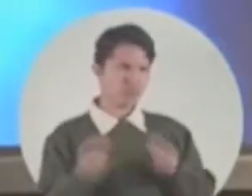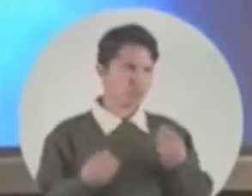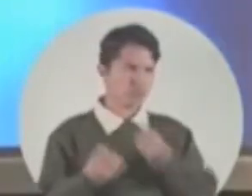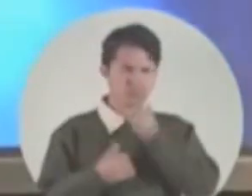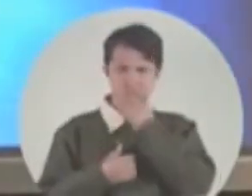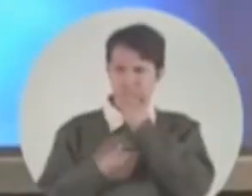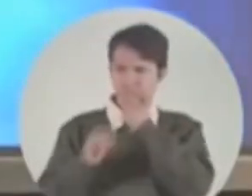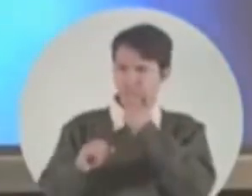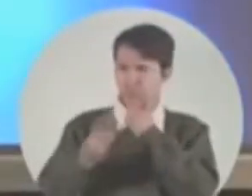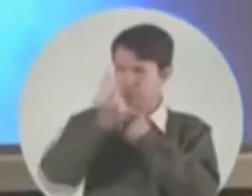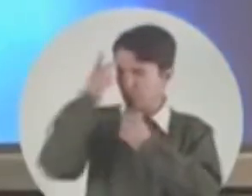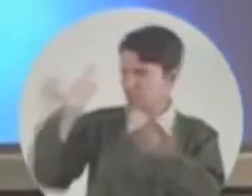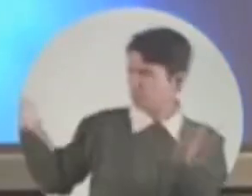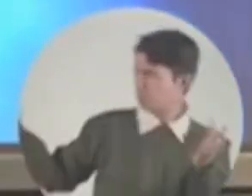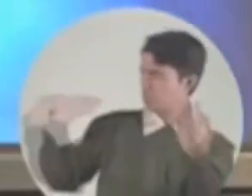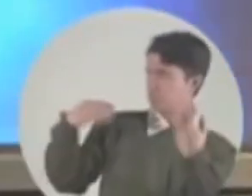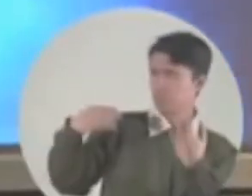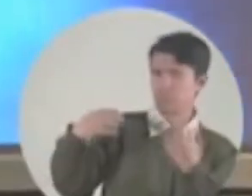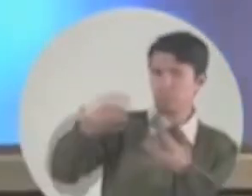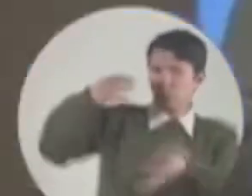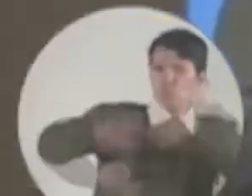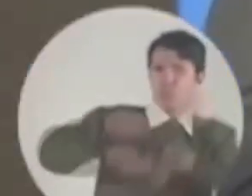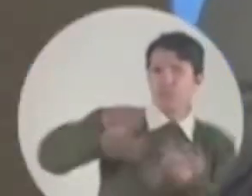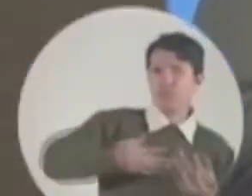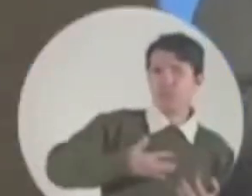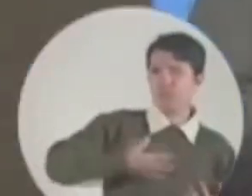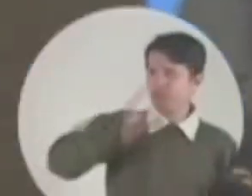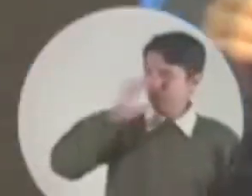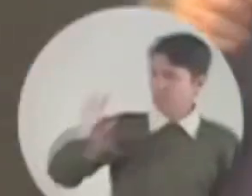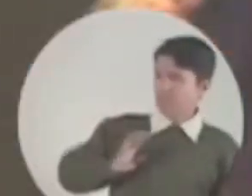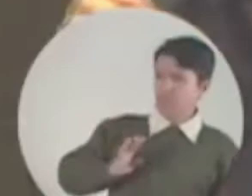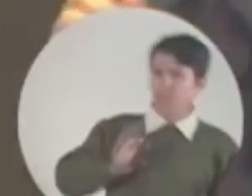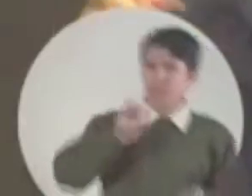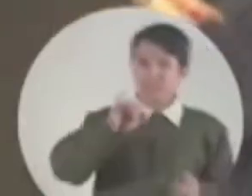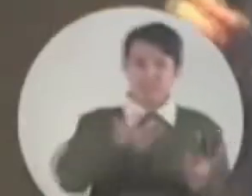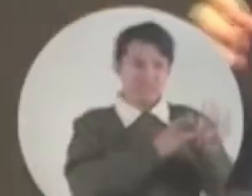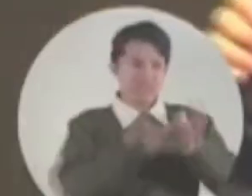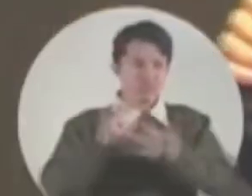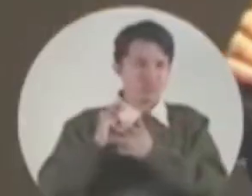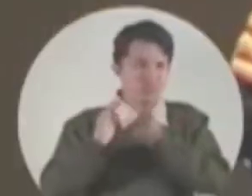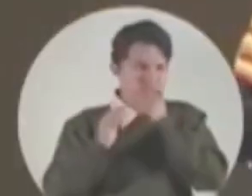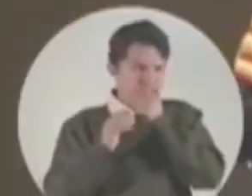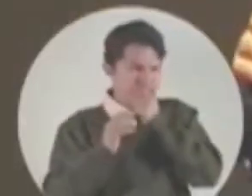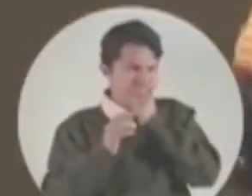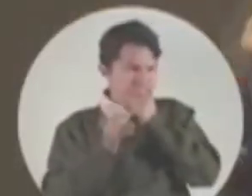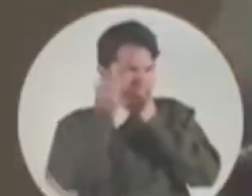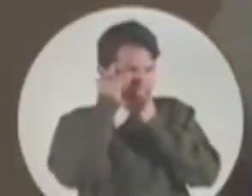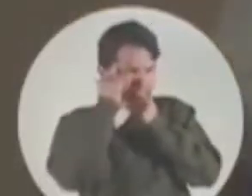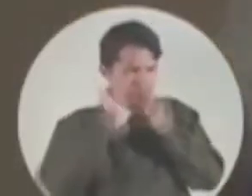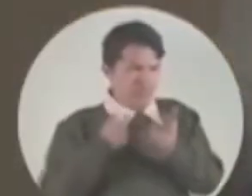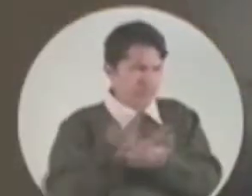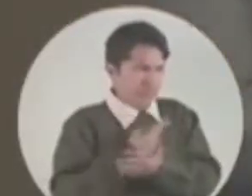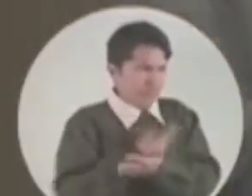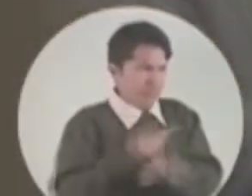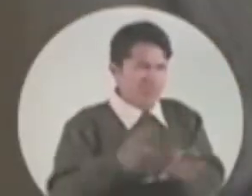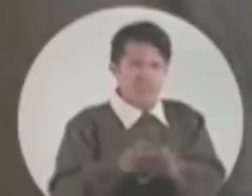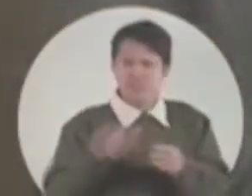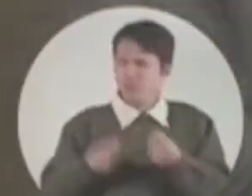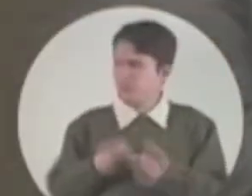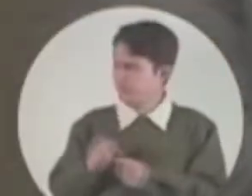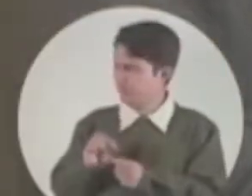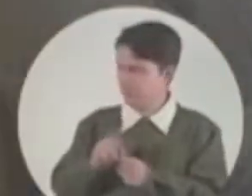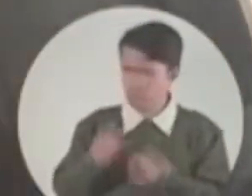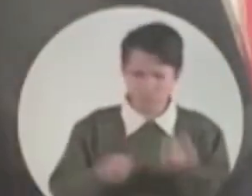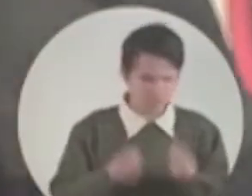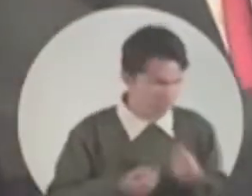vou dar esse perfume para Jesus? E se as pessoas entenderem errado? E se ele entender errado? E